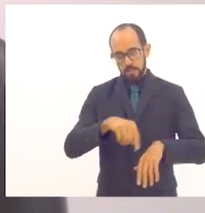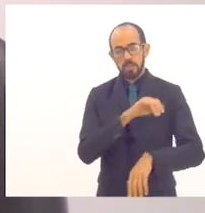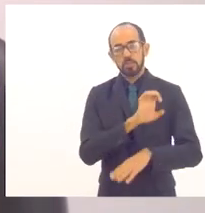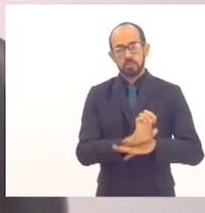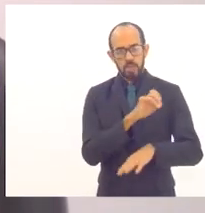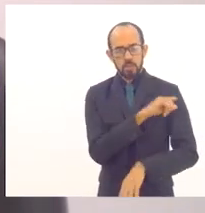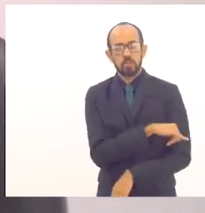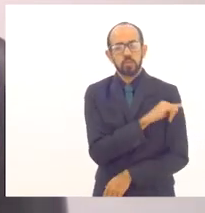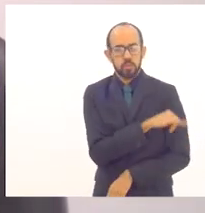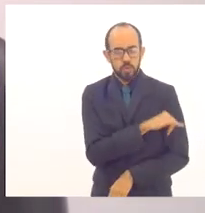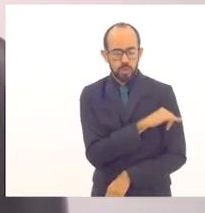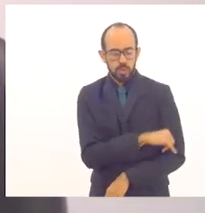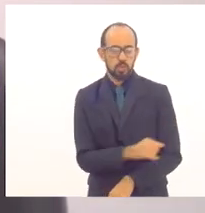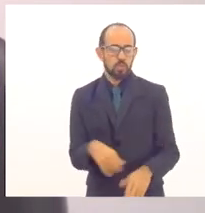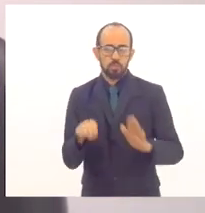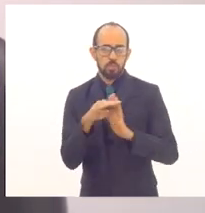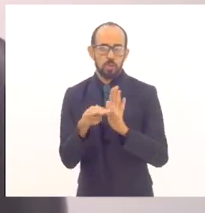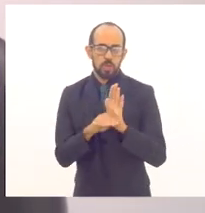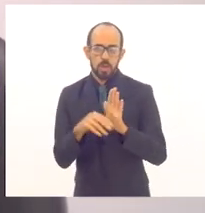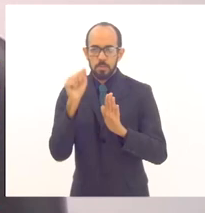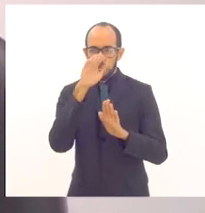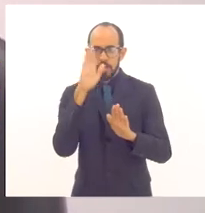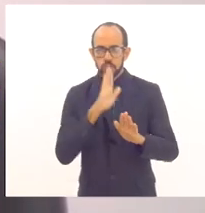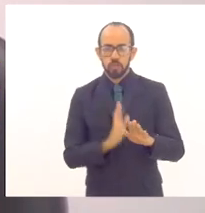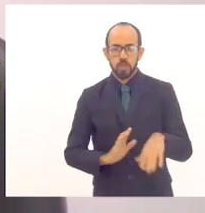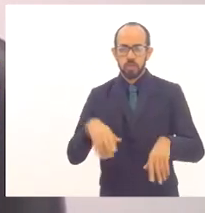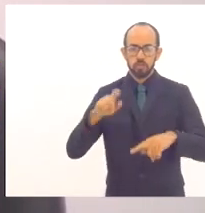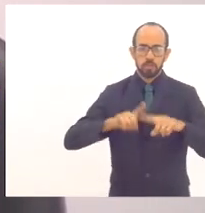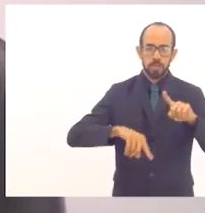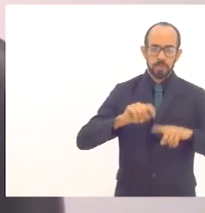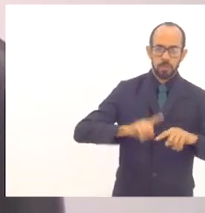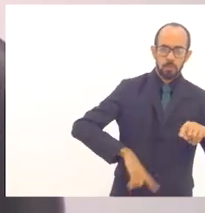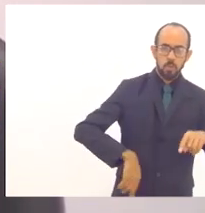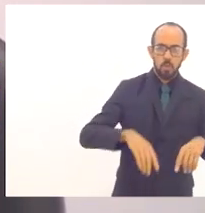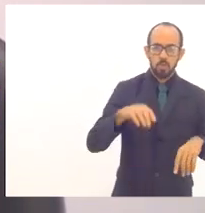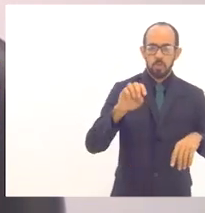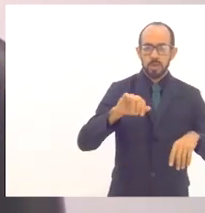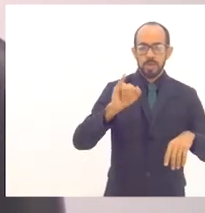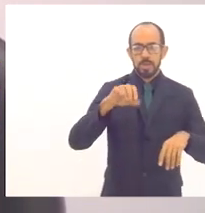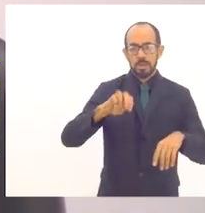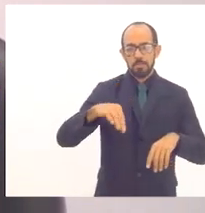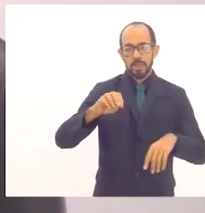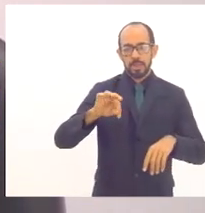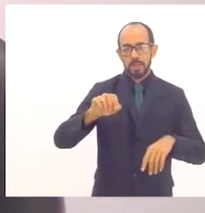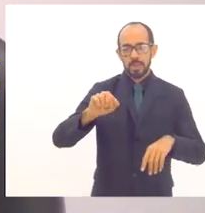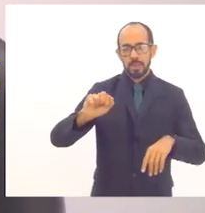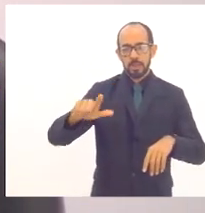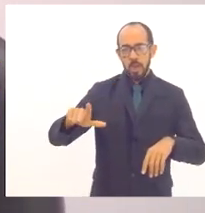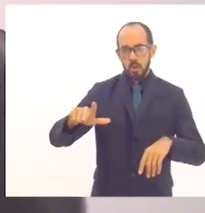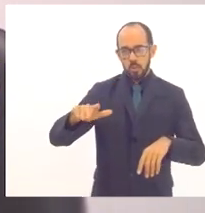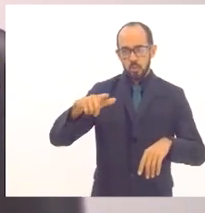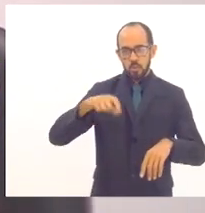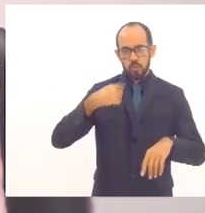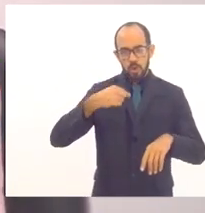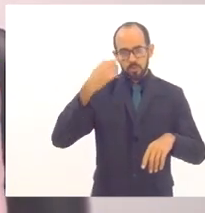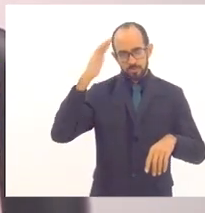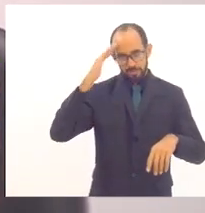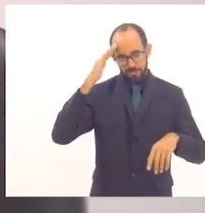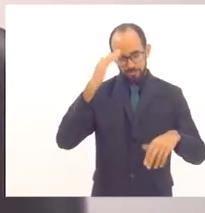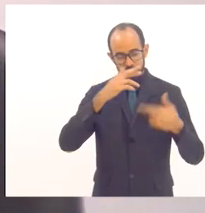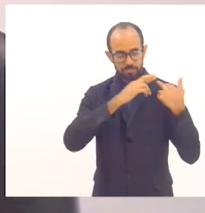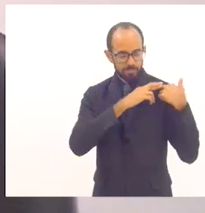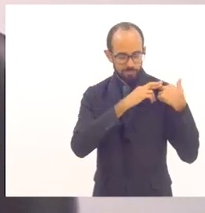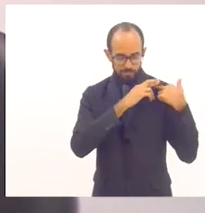A partir do Programa Nacional de Patrimônio Material, que diz sobre gestão compartilhada, o INEPAC entende a sua